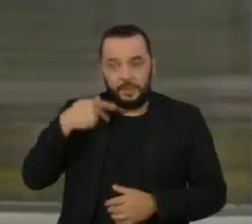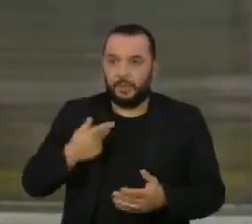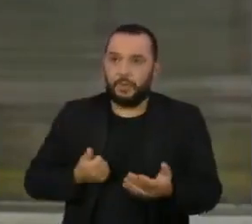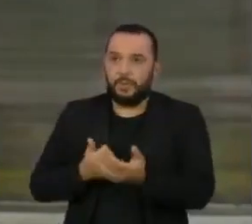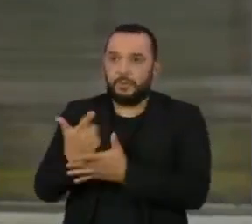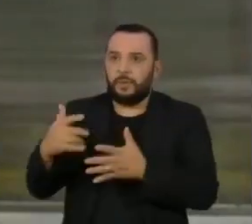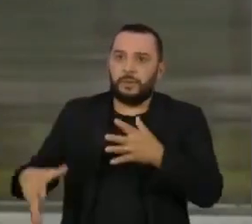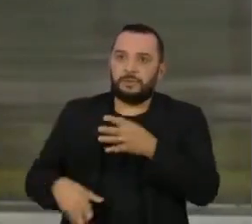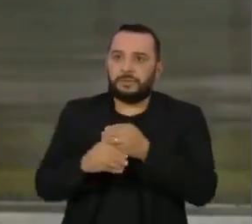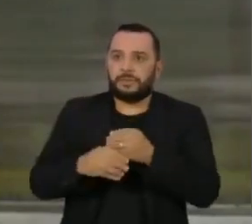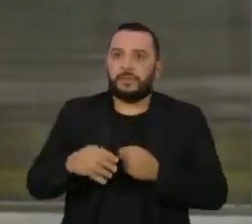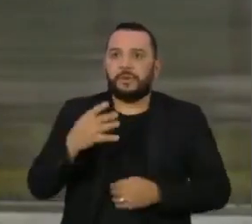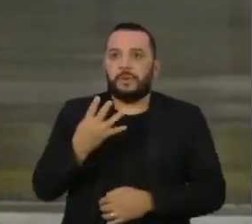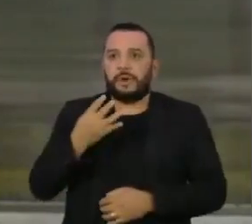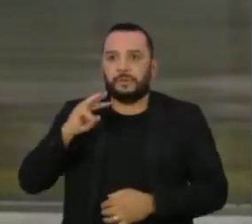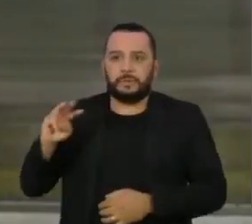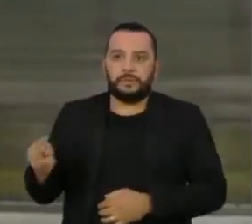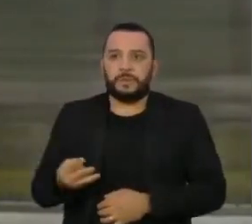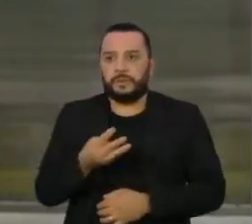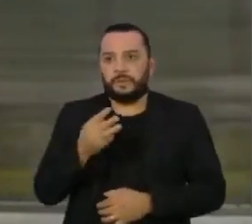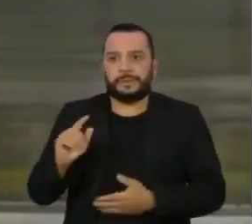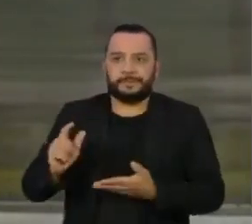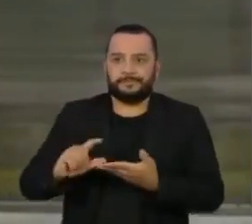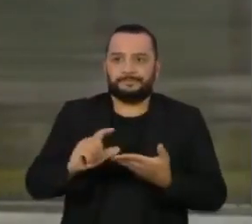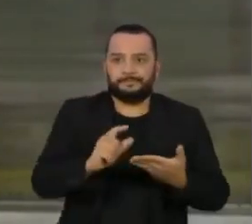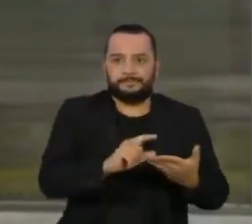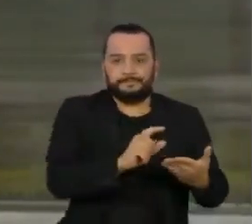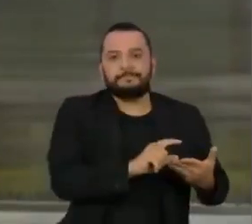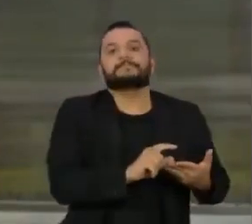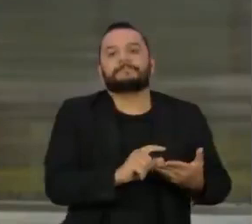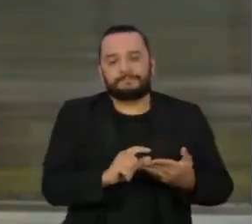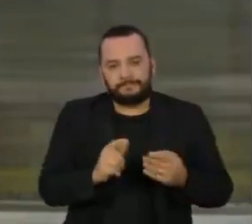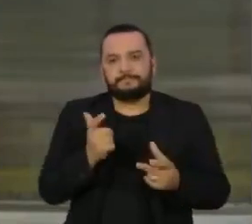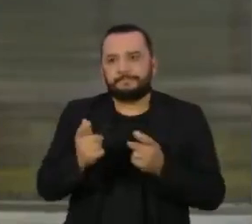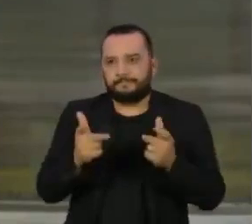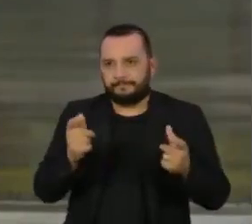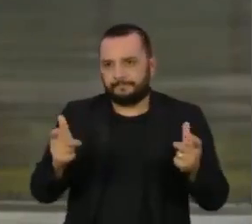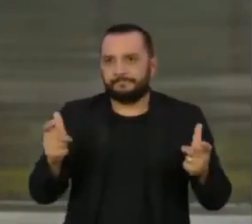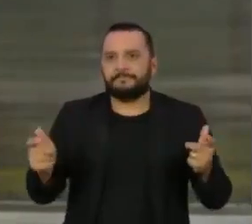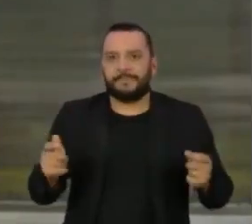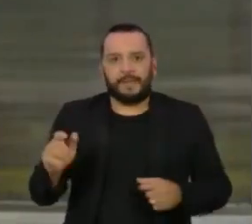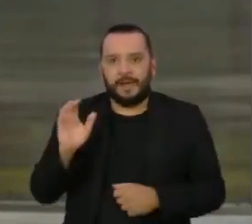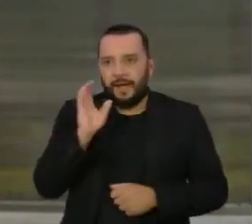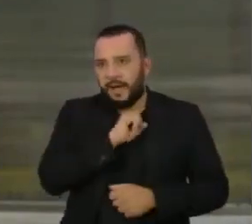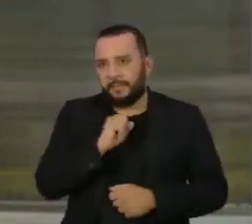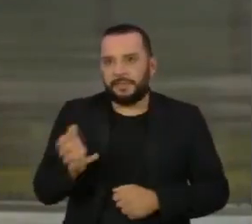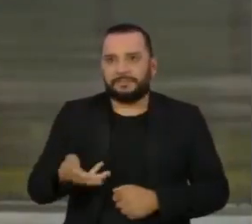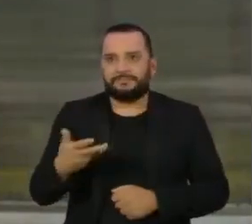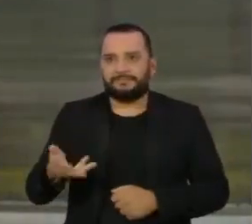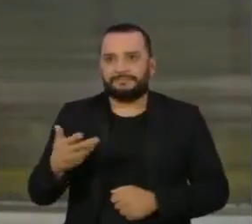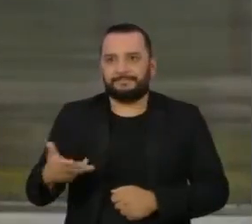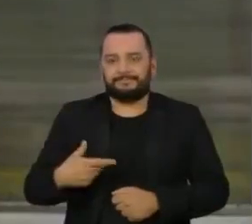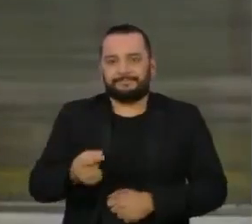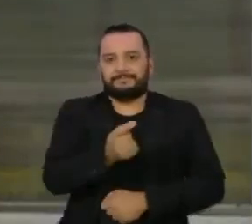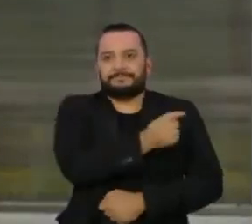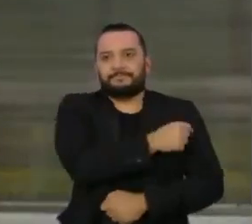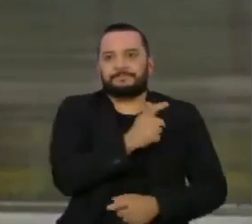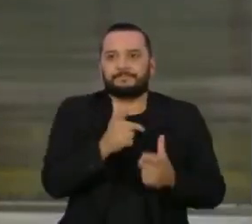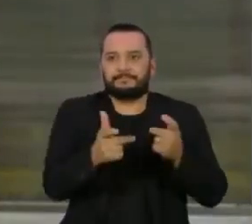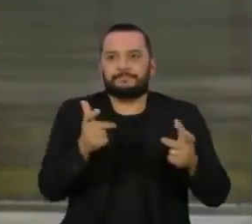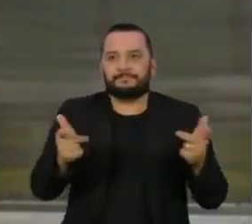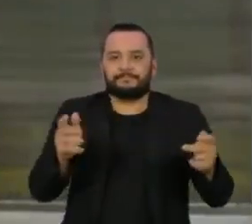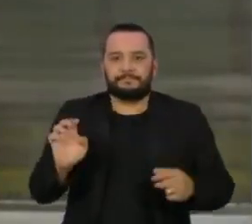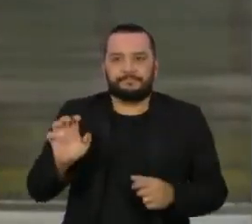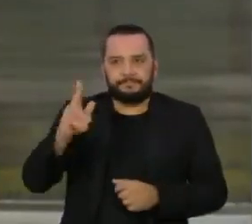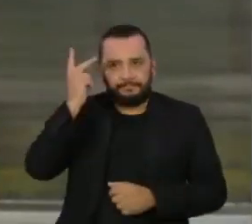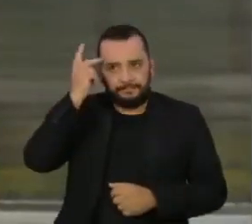adicionalmente 4 milhões de doses extras, portanto, para agilizar a campanha de vacinação no estado de